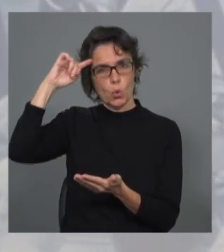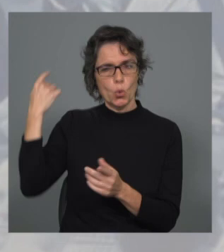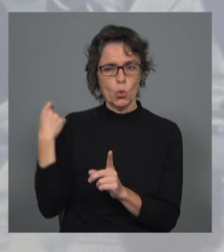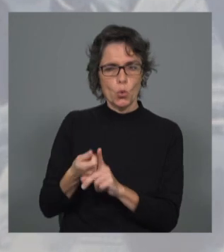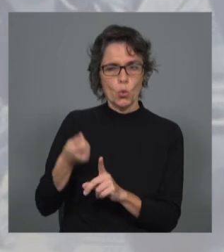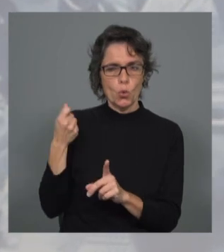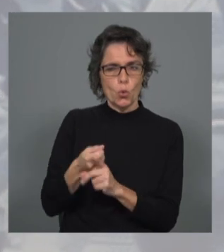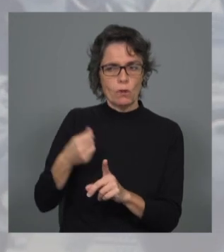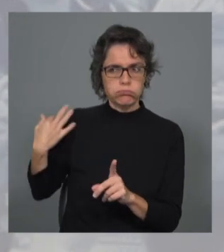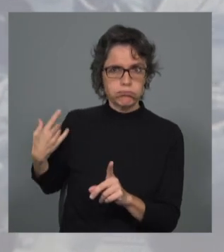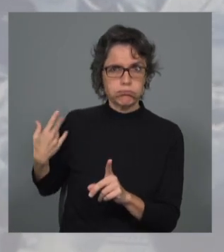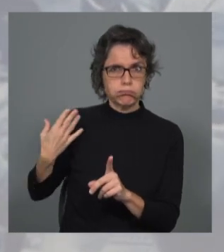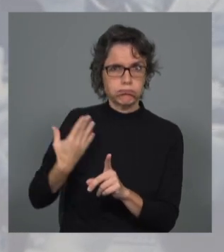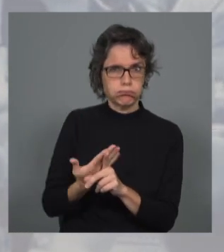combates